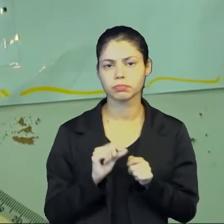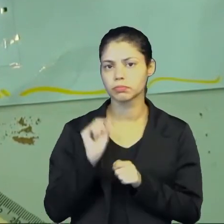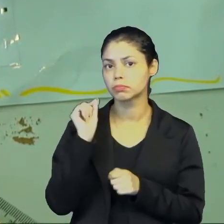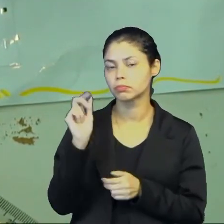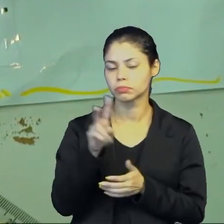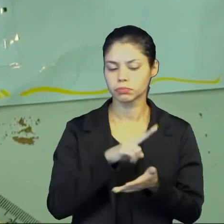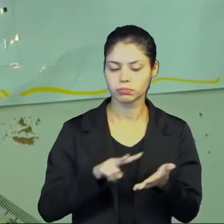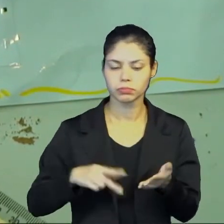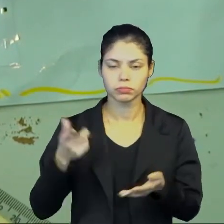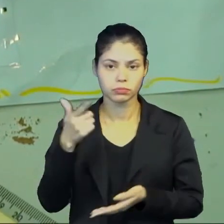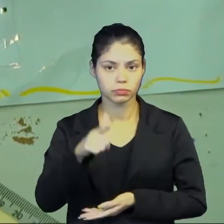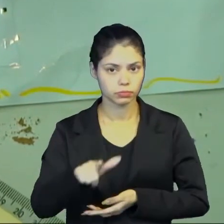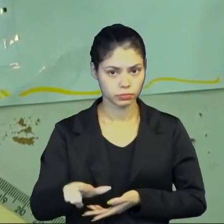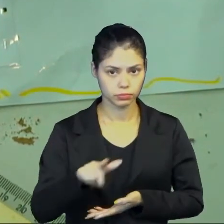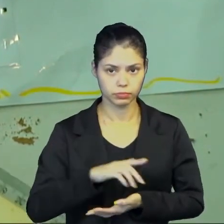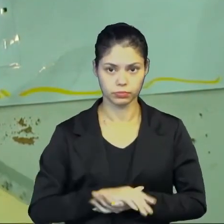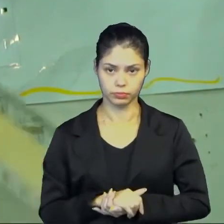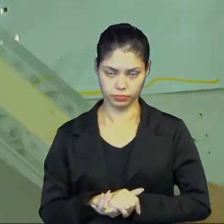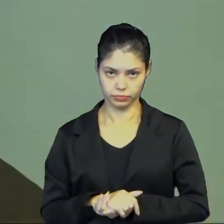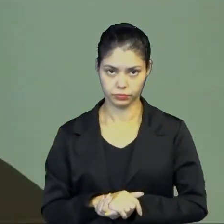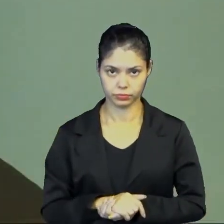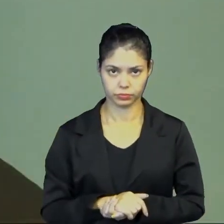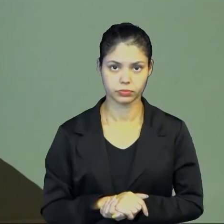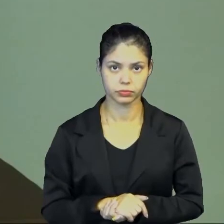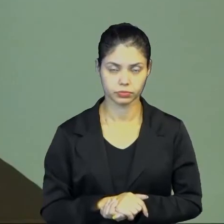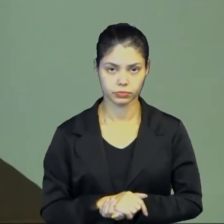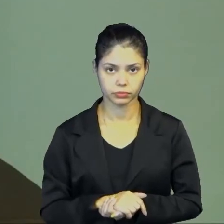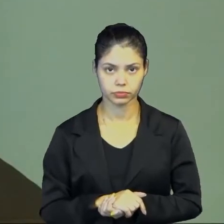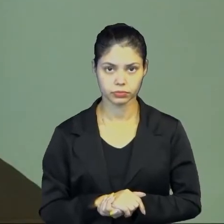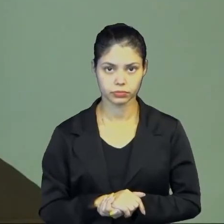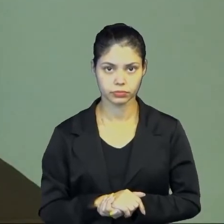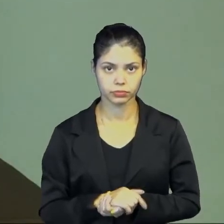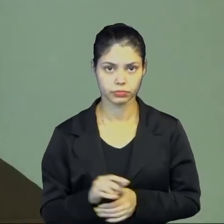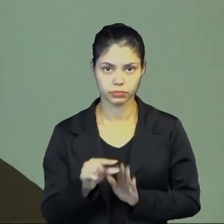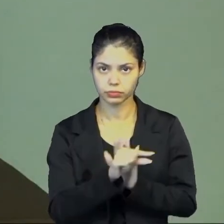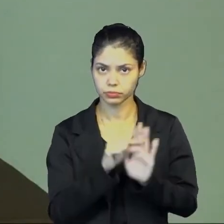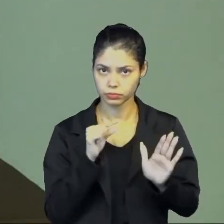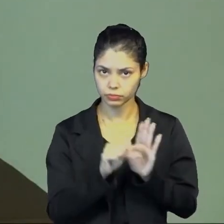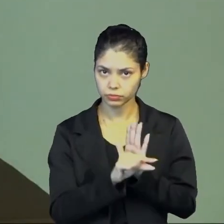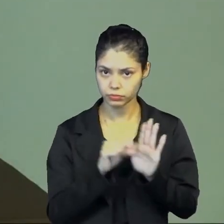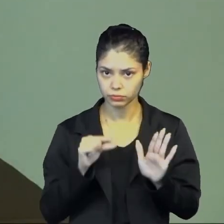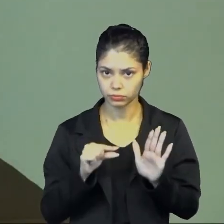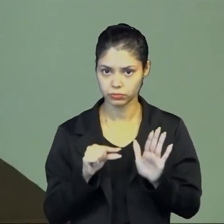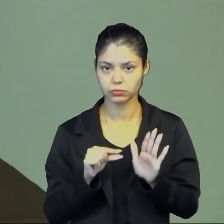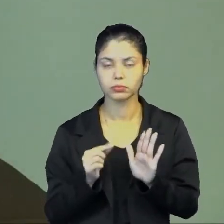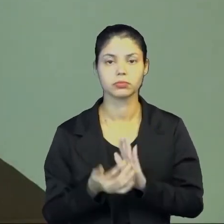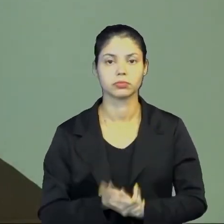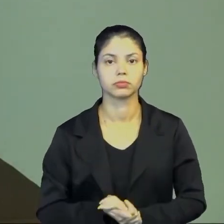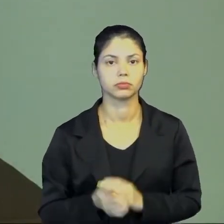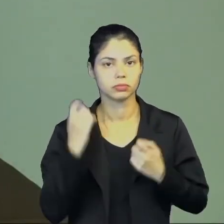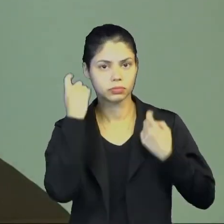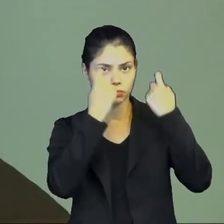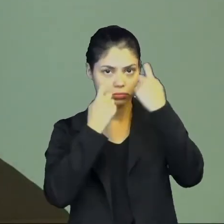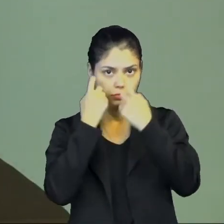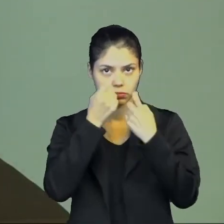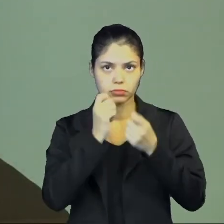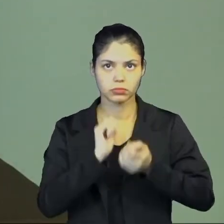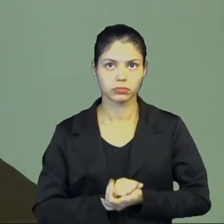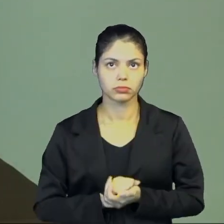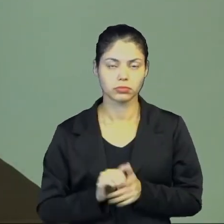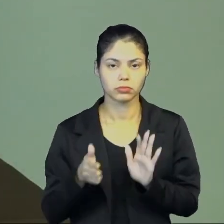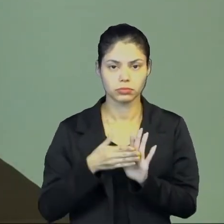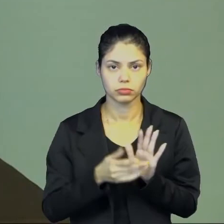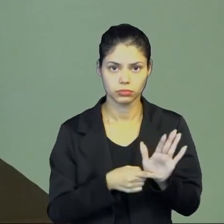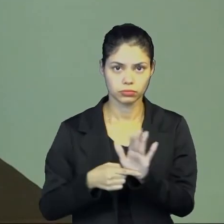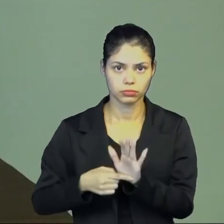que ler o texto novamente. Eu vou para o verso que tem aqui, ó, que se refere à expressão